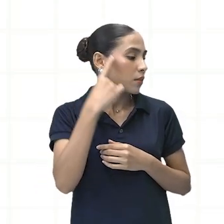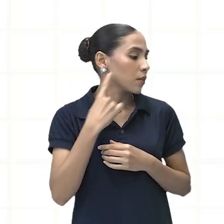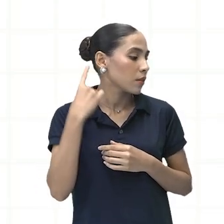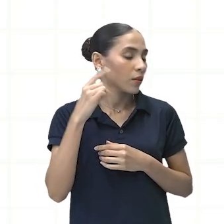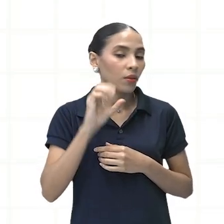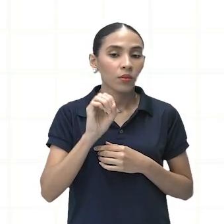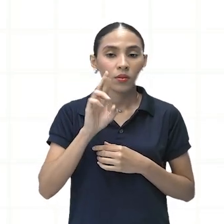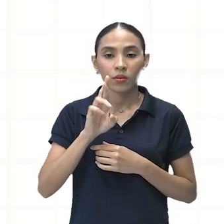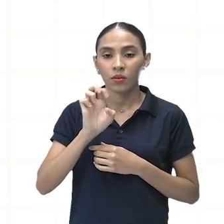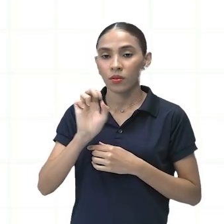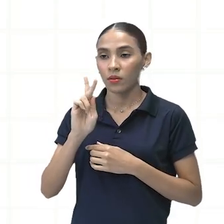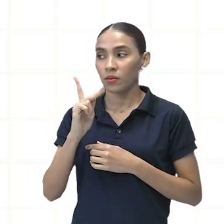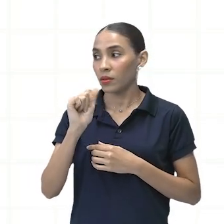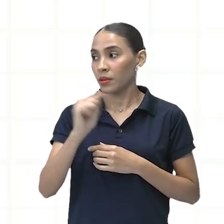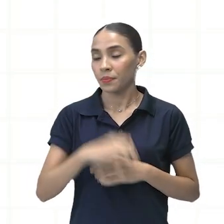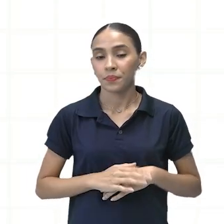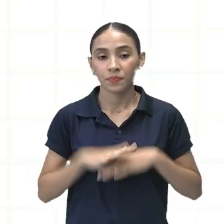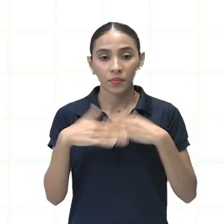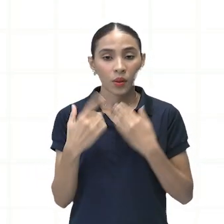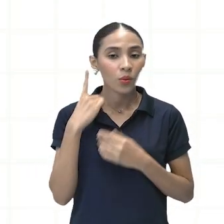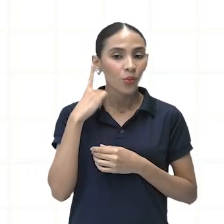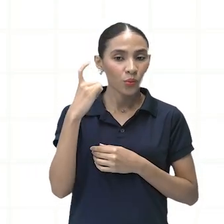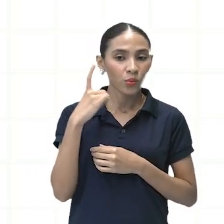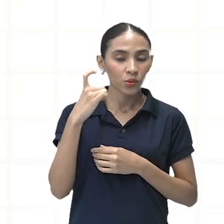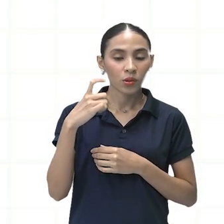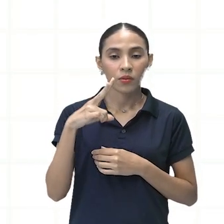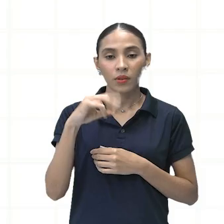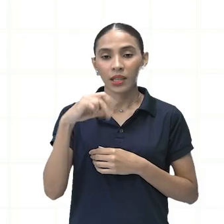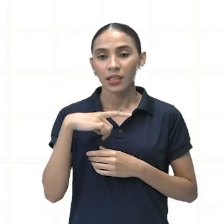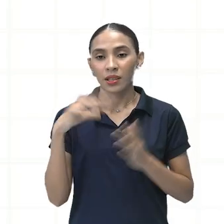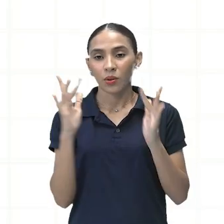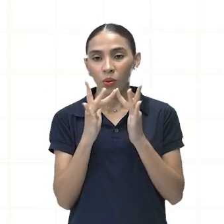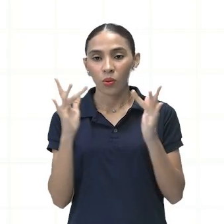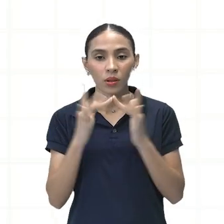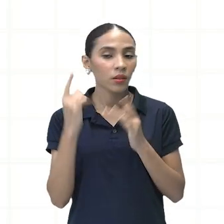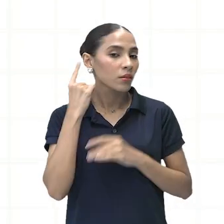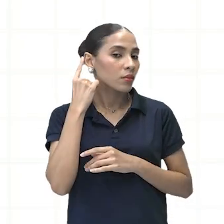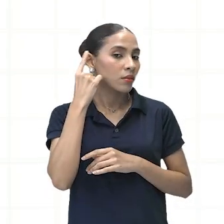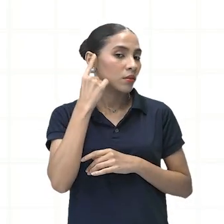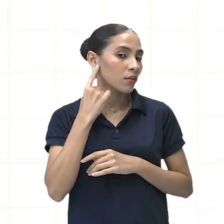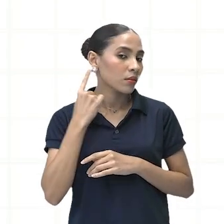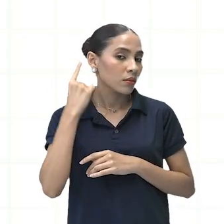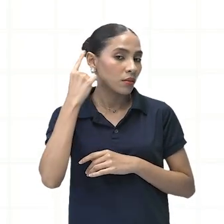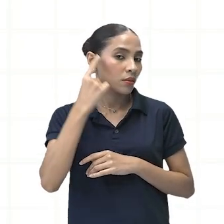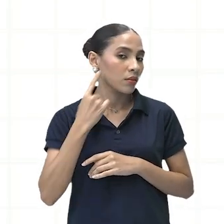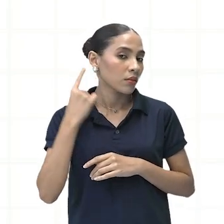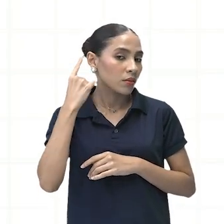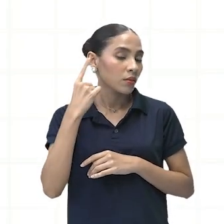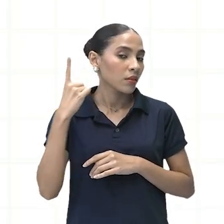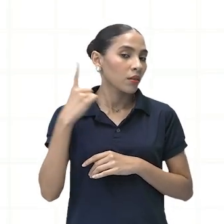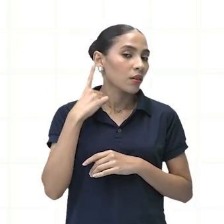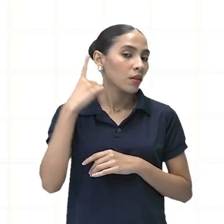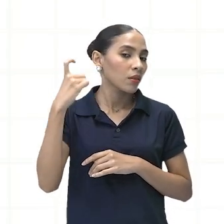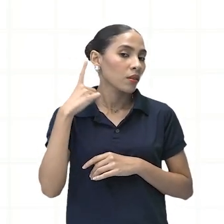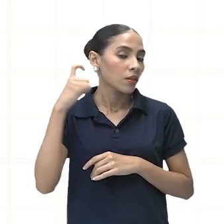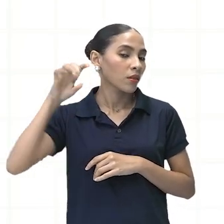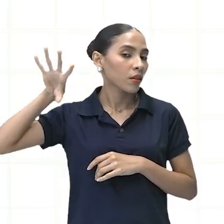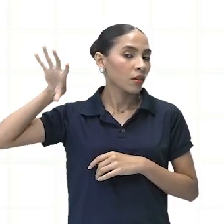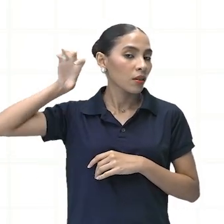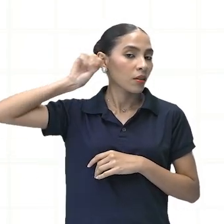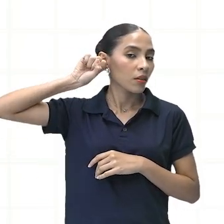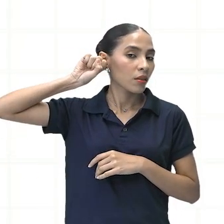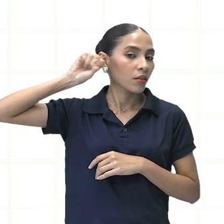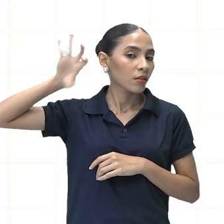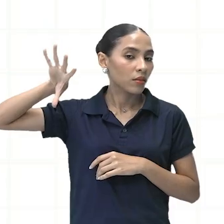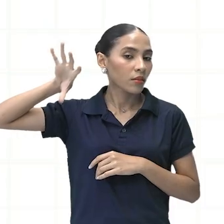pavilhão auricular. O som vai entrar, então, pelo pavilhão auricular, e esse som vai movimentar ali,